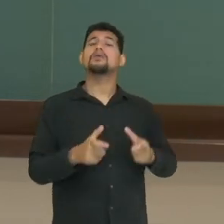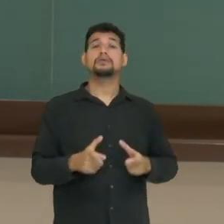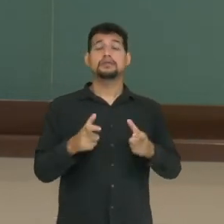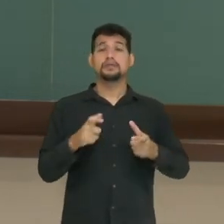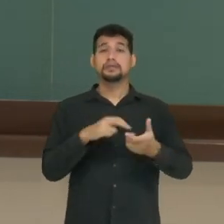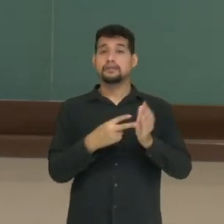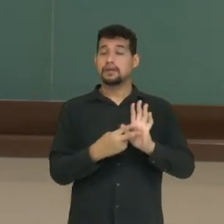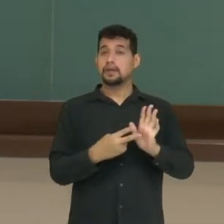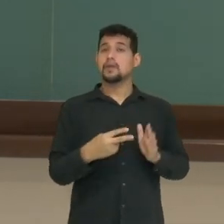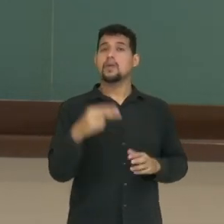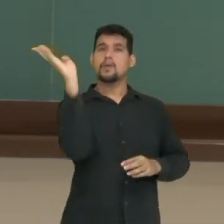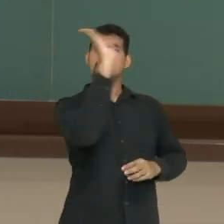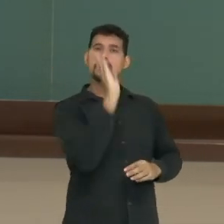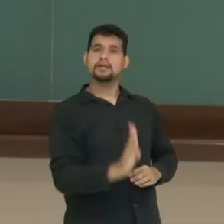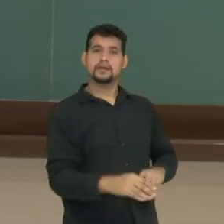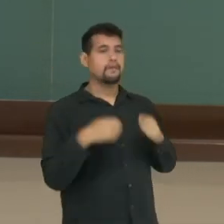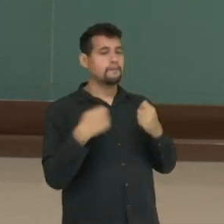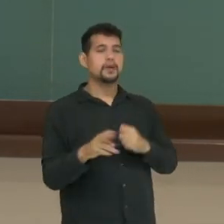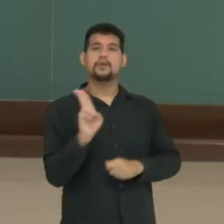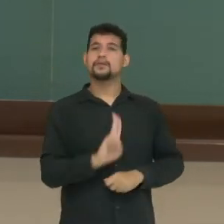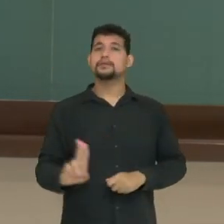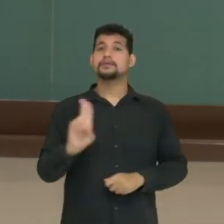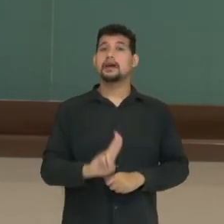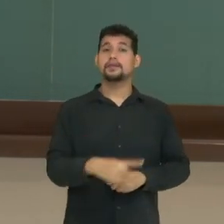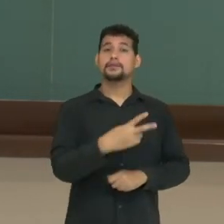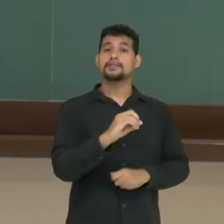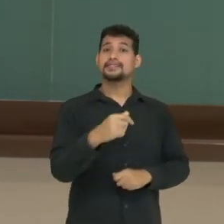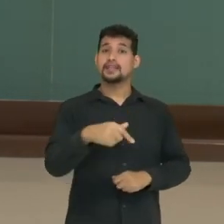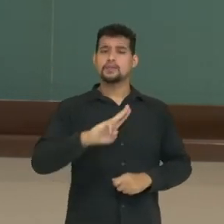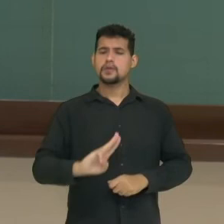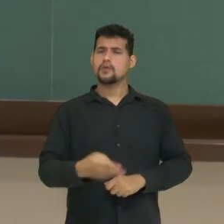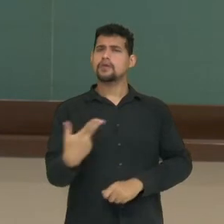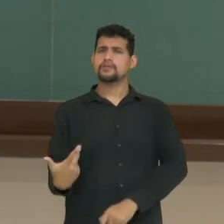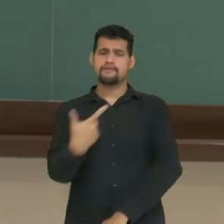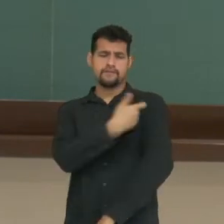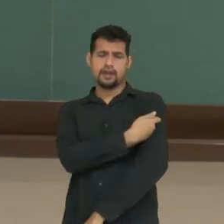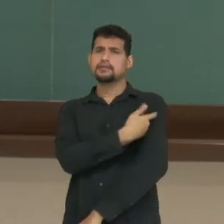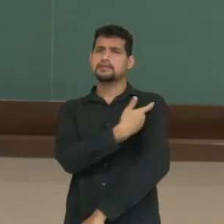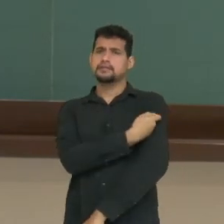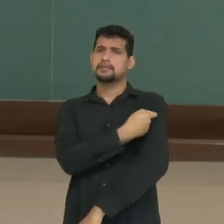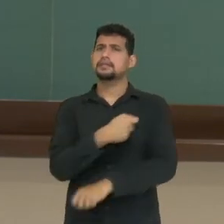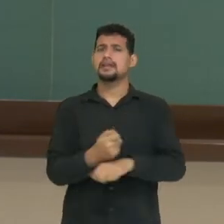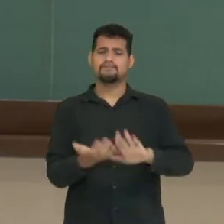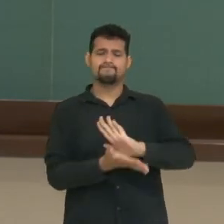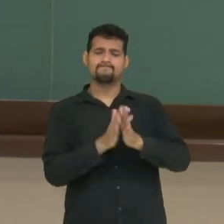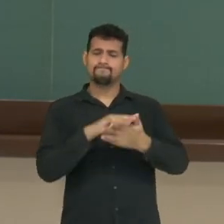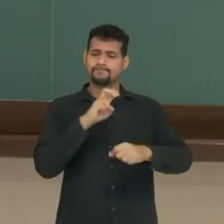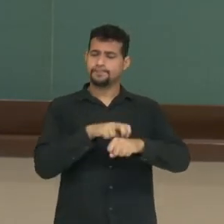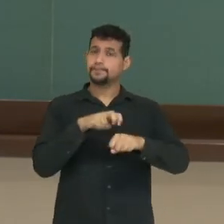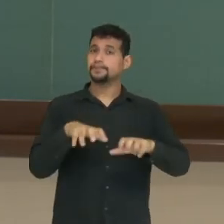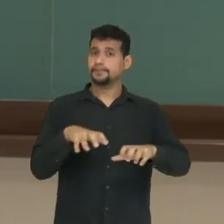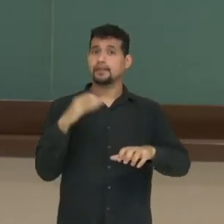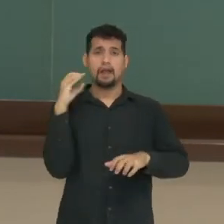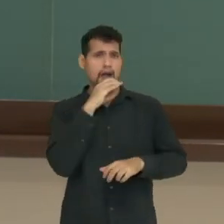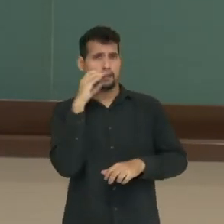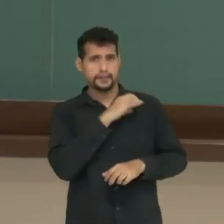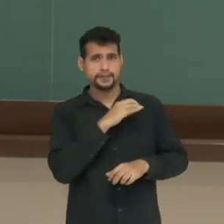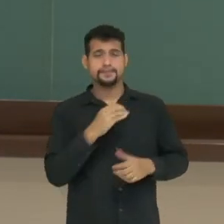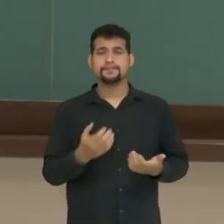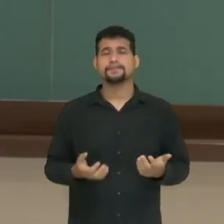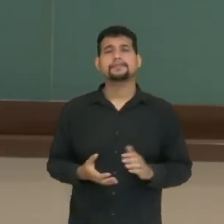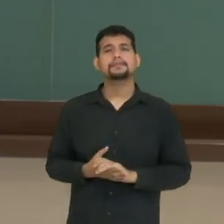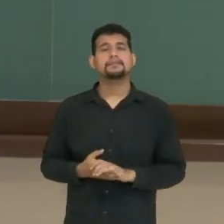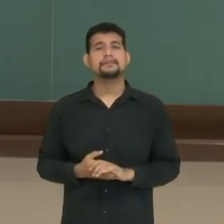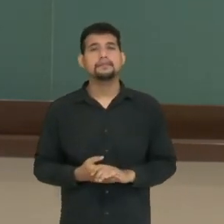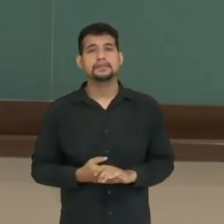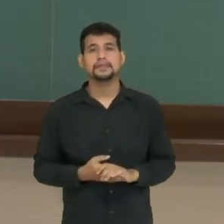qual o Brasil precisa aplicar 207 milhões de doses de vacina contra a Covid-19. Então,